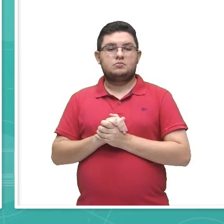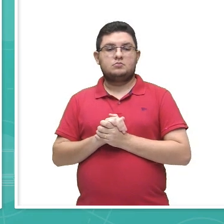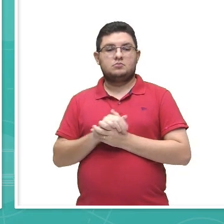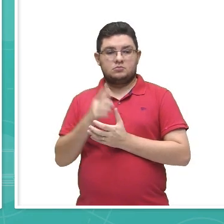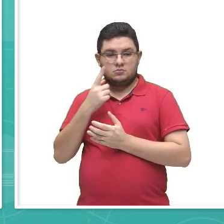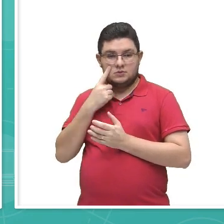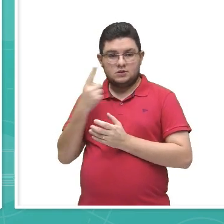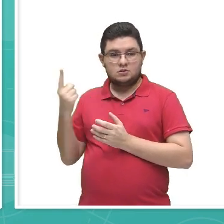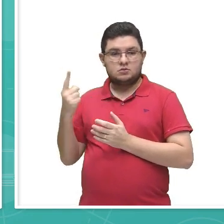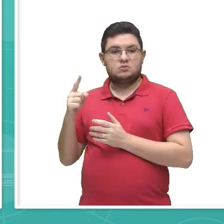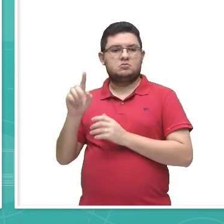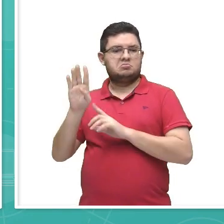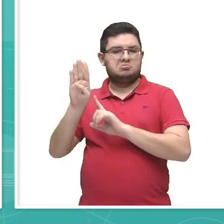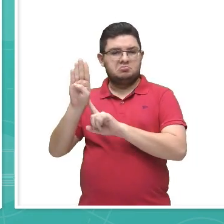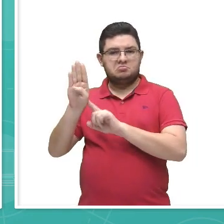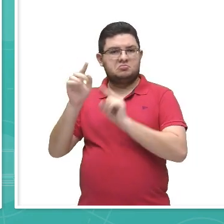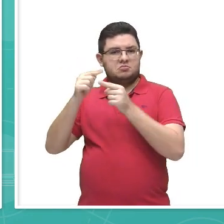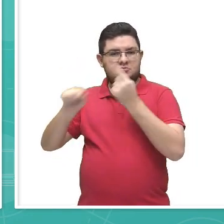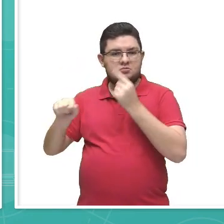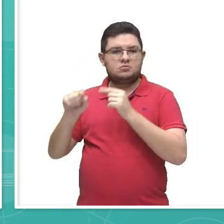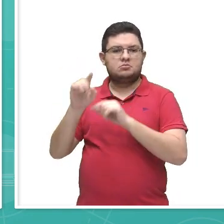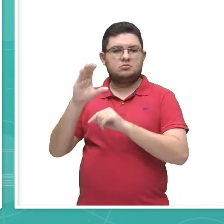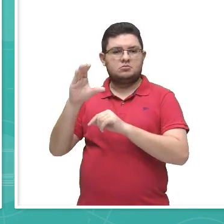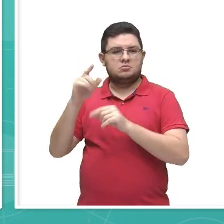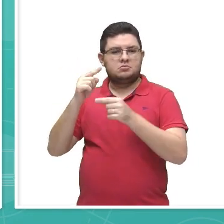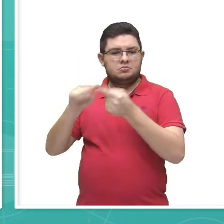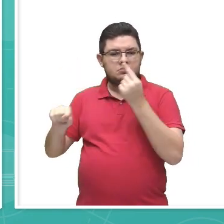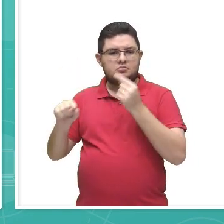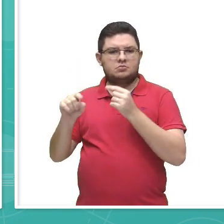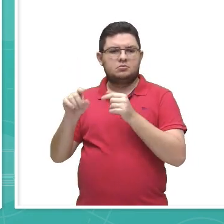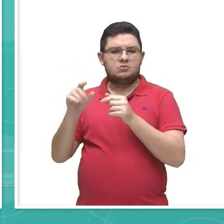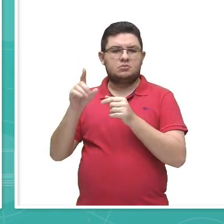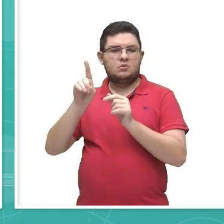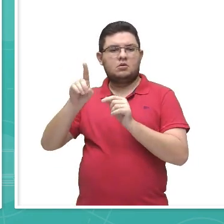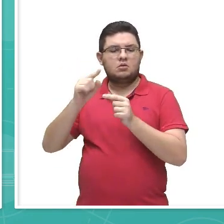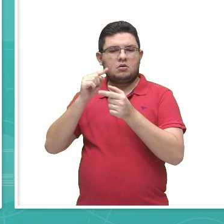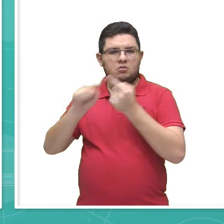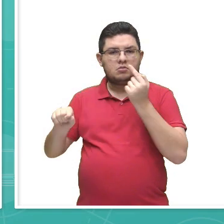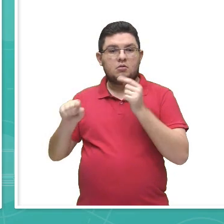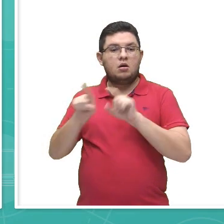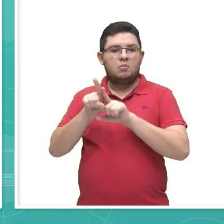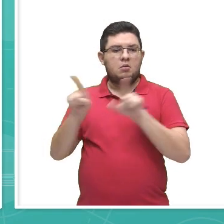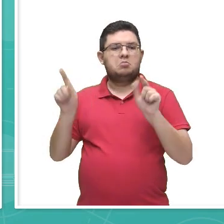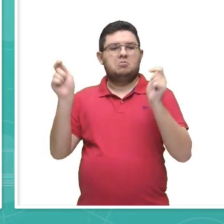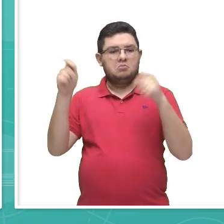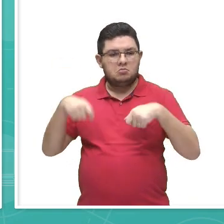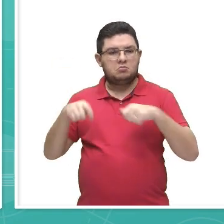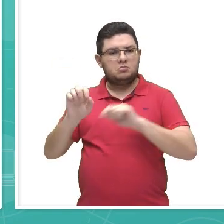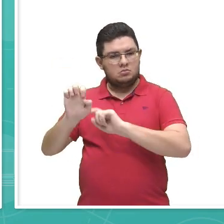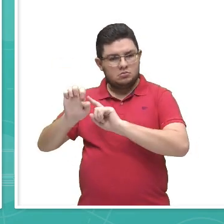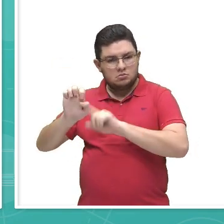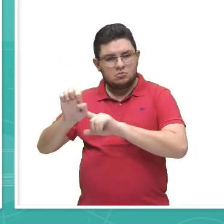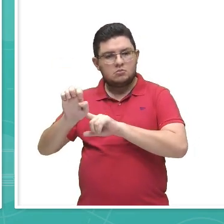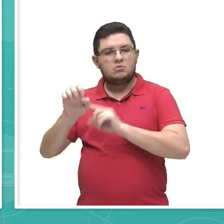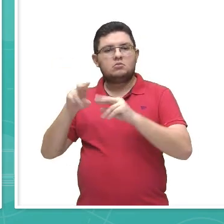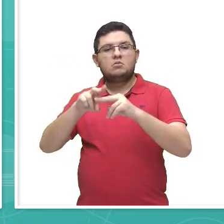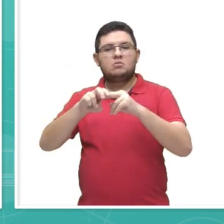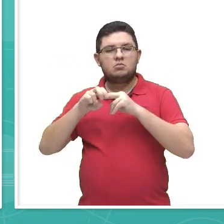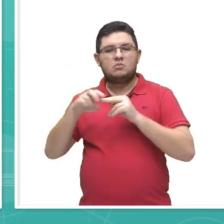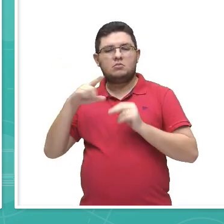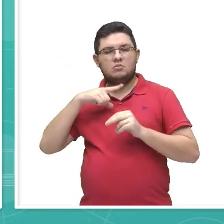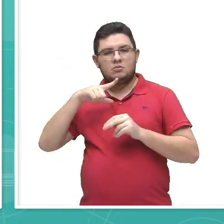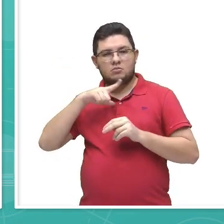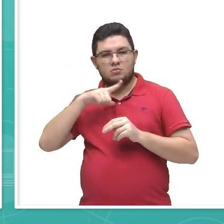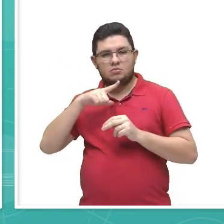apareceu aqui, certo? Mas qual será a diferença entre este aqui ou este aqui? Então, este